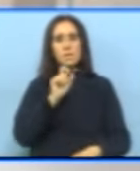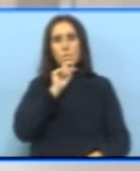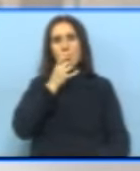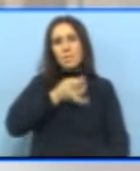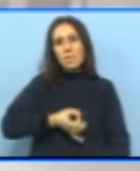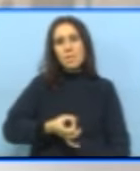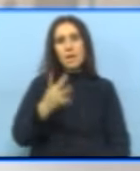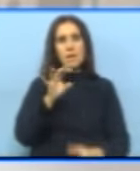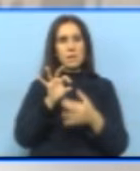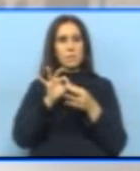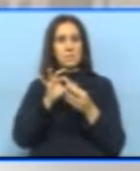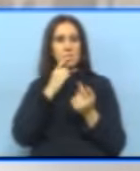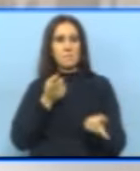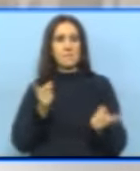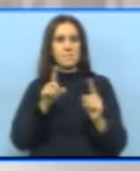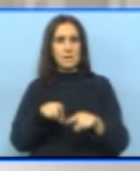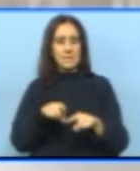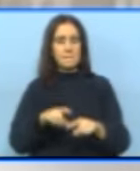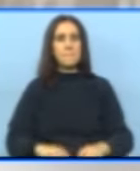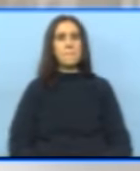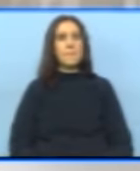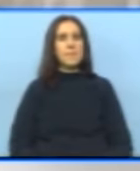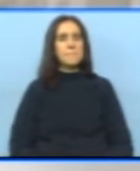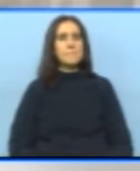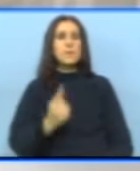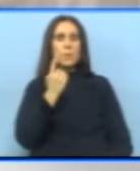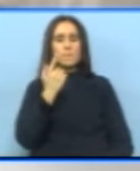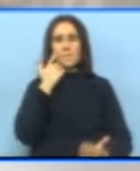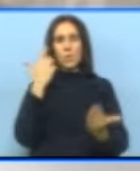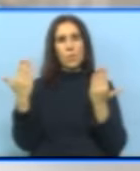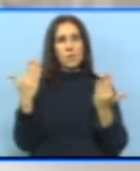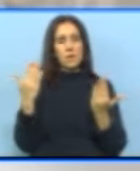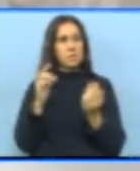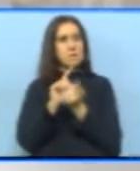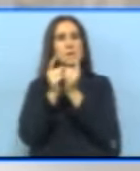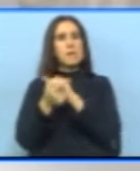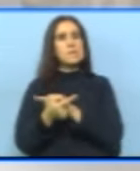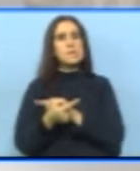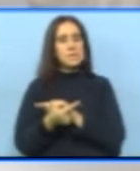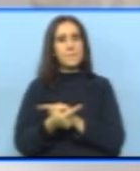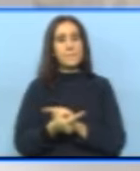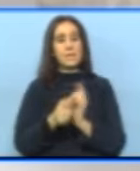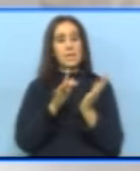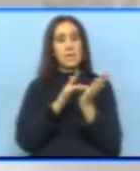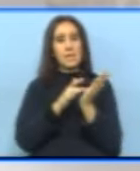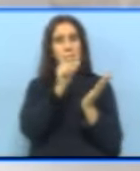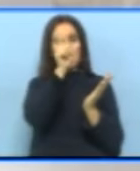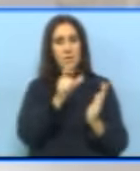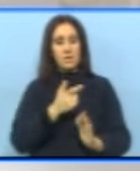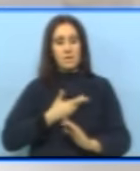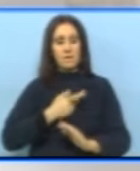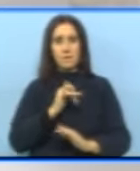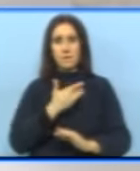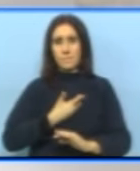de reconciliação. E há aqui um grande contraste. Enquanto o livro do Levítico, capítulo 19,